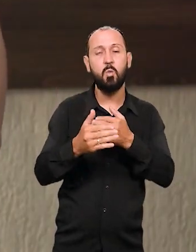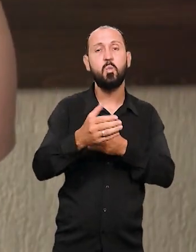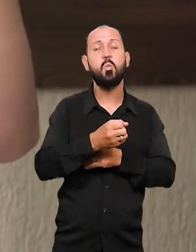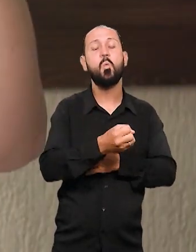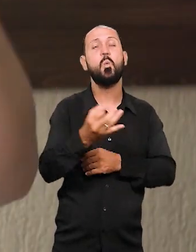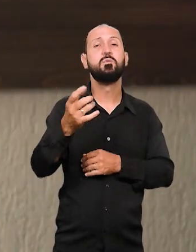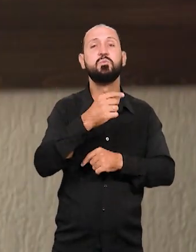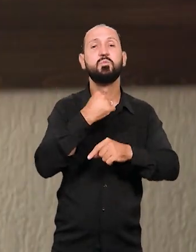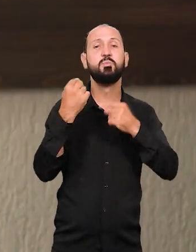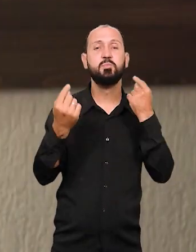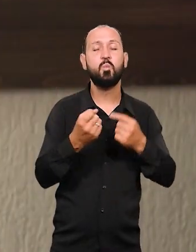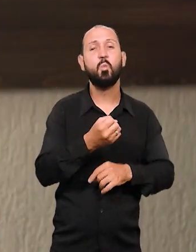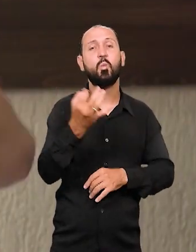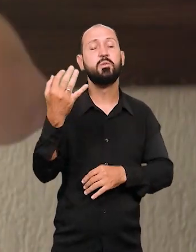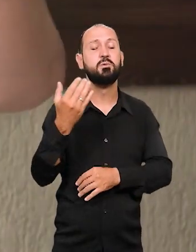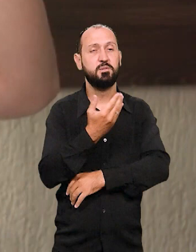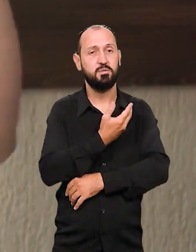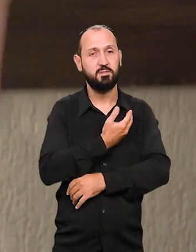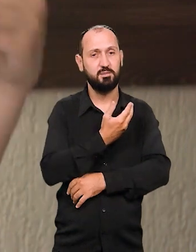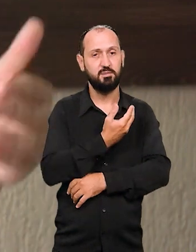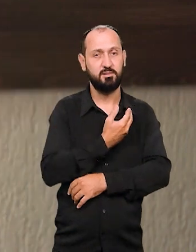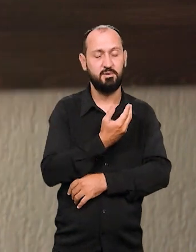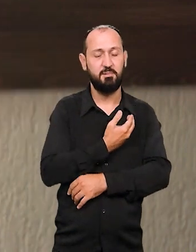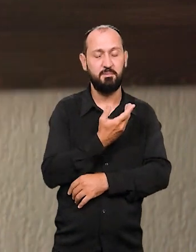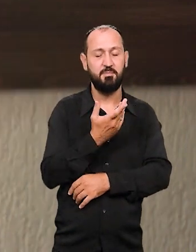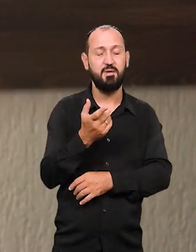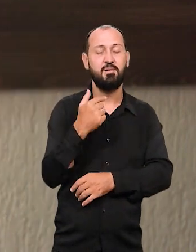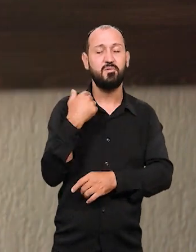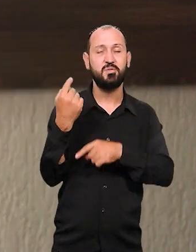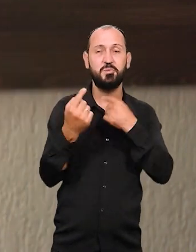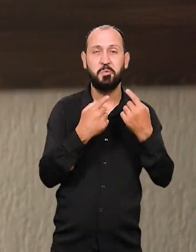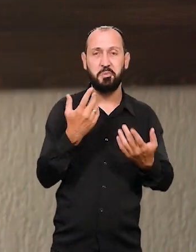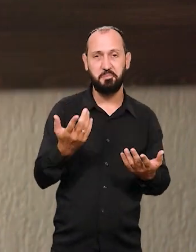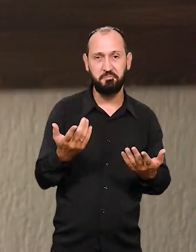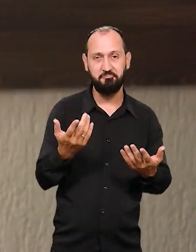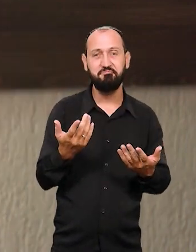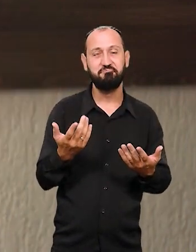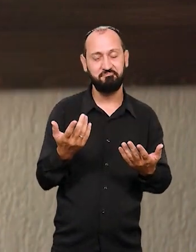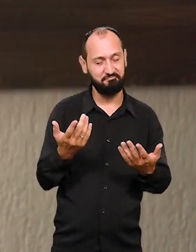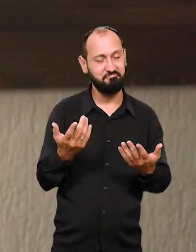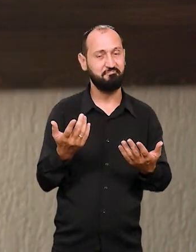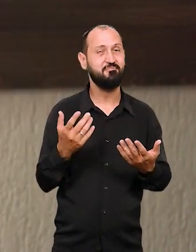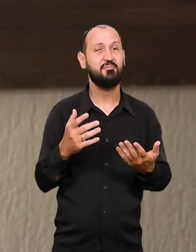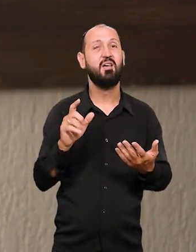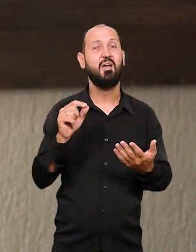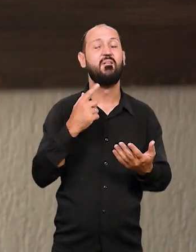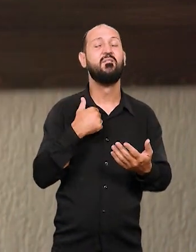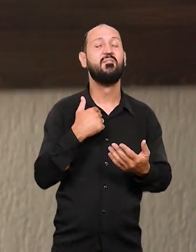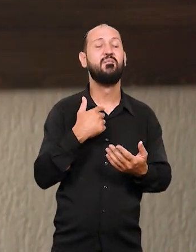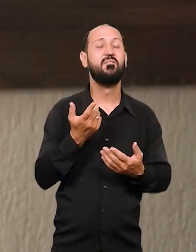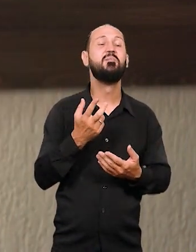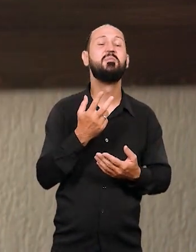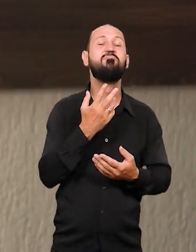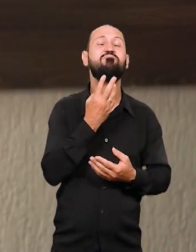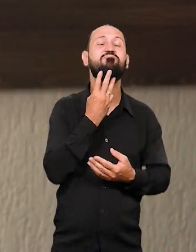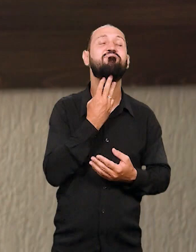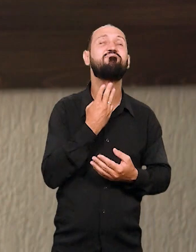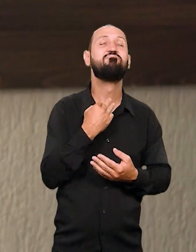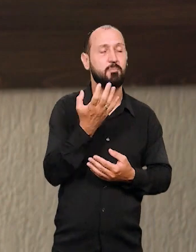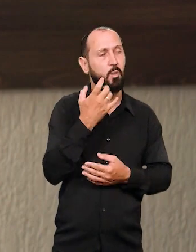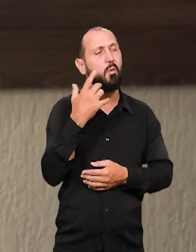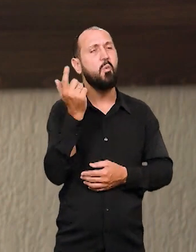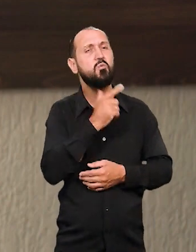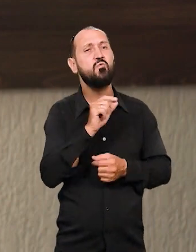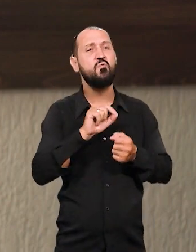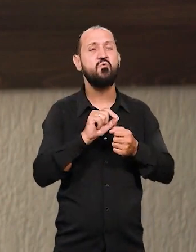quantas pessoas não morreram? Quantos amigos as pessoas não perderam nesse tempo todo? Eu acho que essas foram algumas das motivações de eu olhar e falar, cara, eu posso